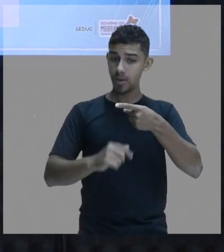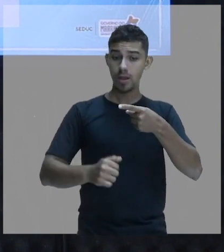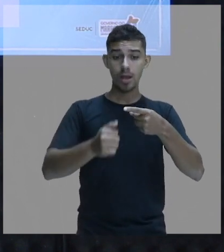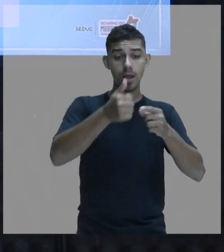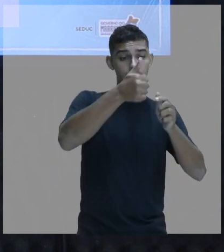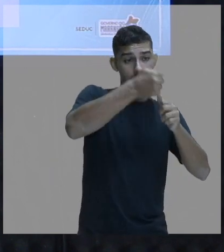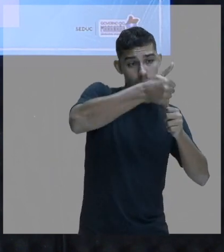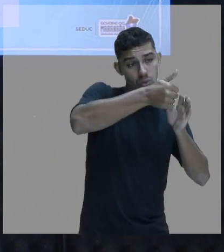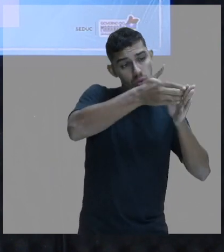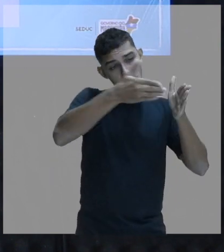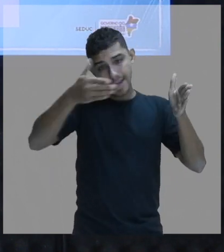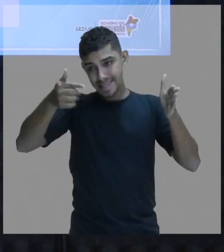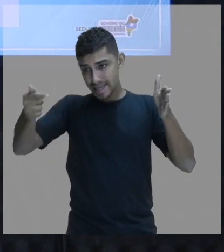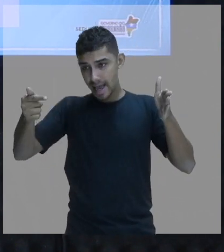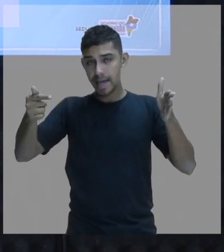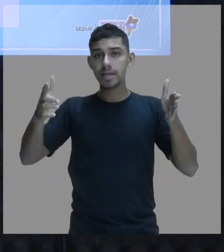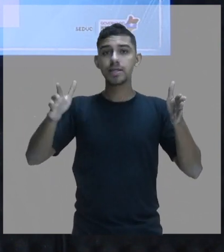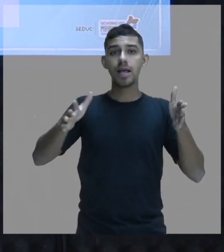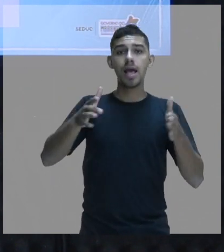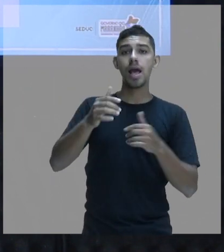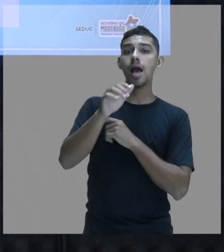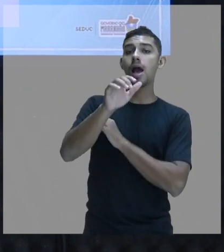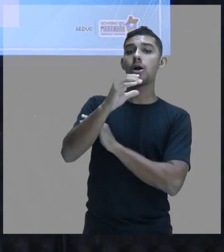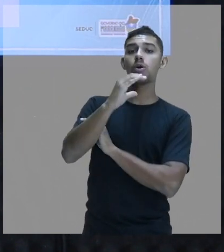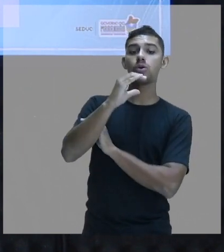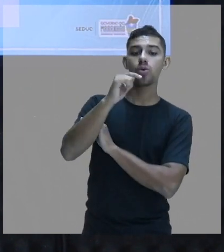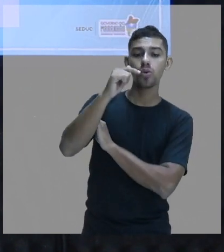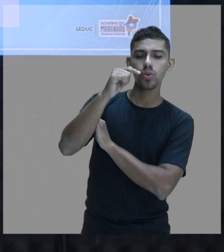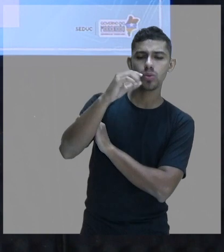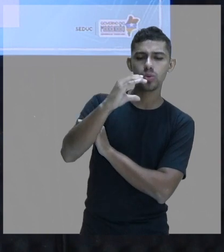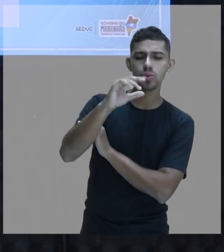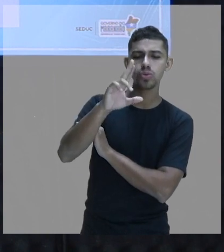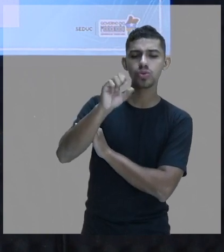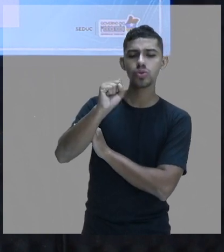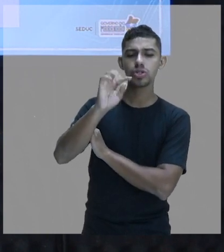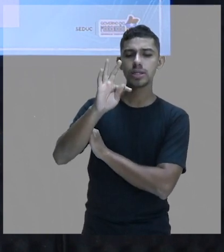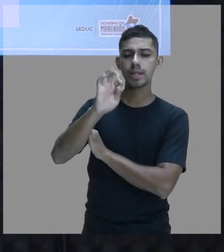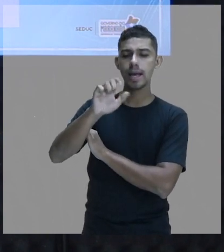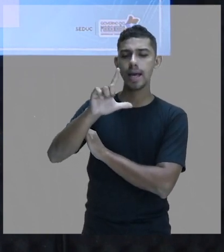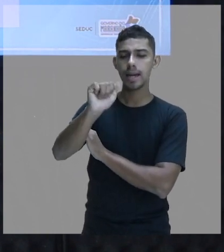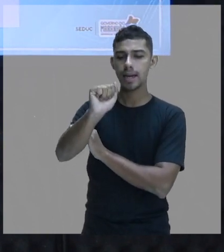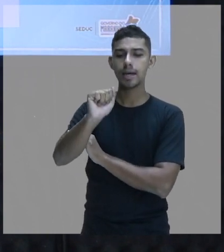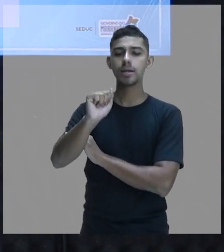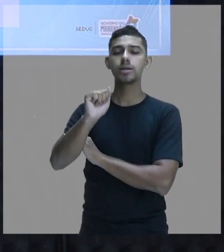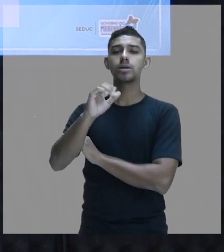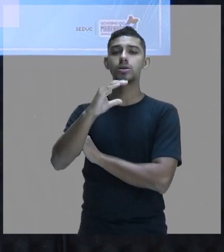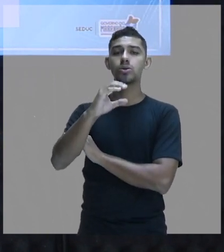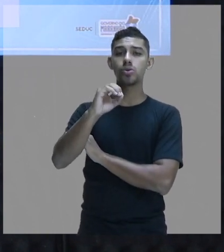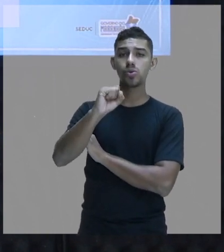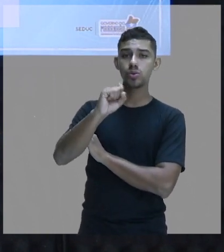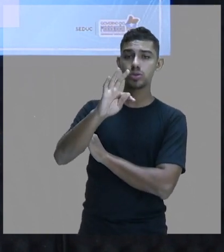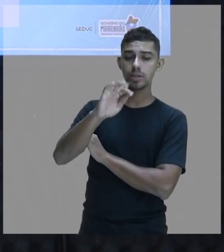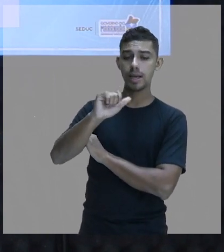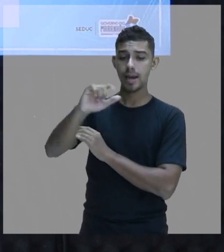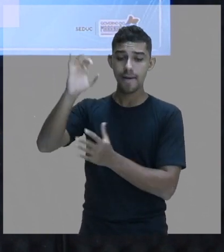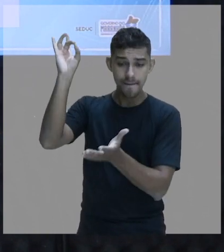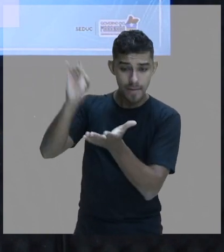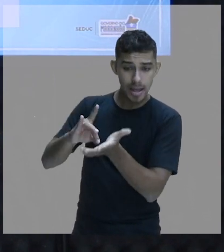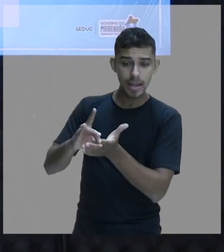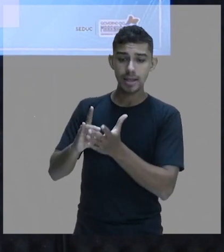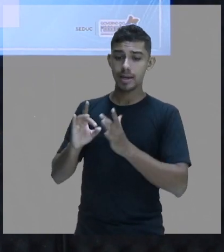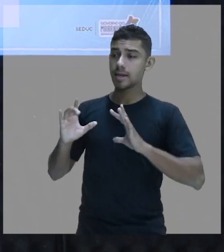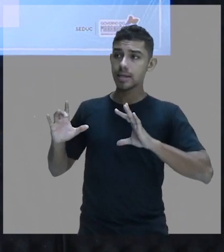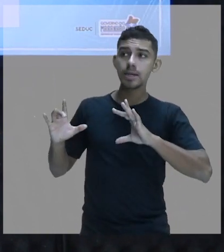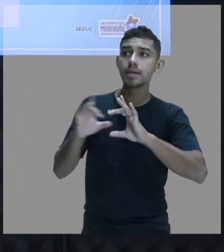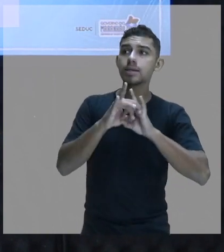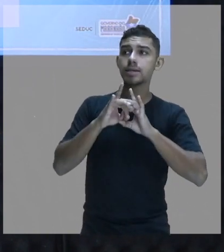a 7, são as costelas verdadeiras. Por que são verdadeiras, pessoal? Porque elas se ligam direto ao externo. Percebam aqui,